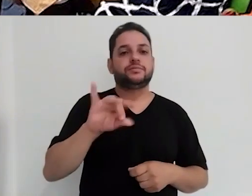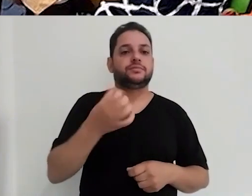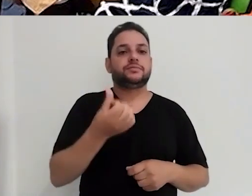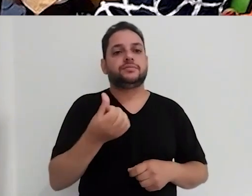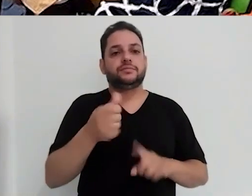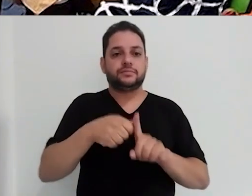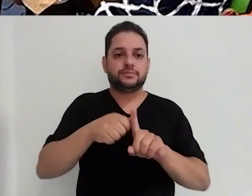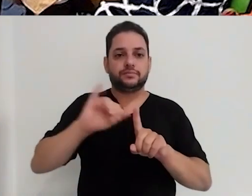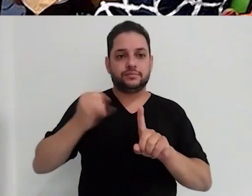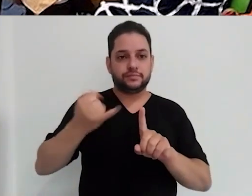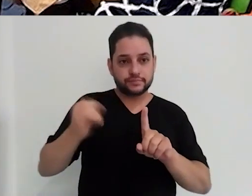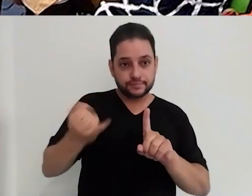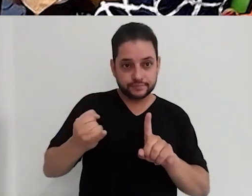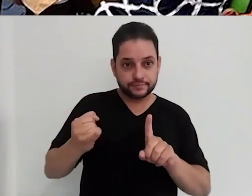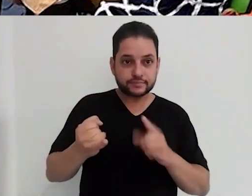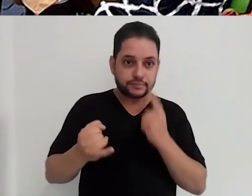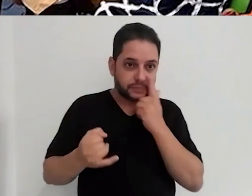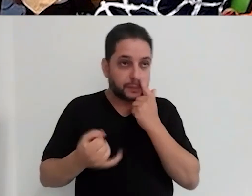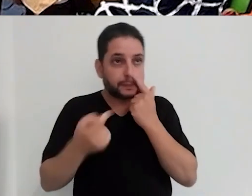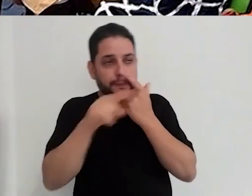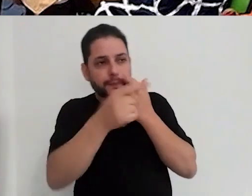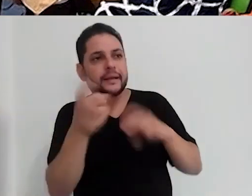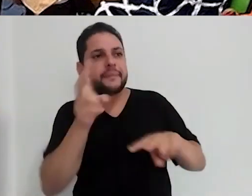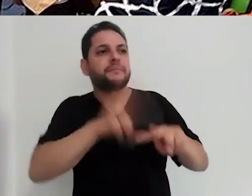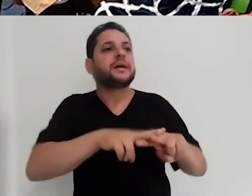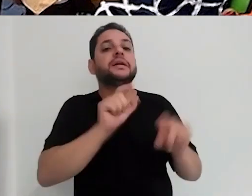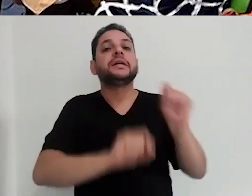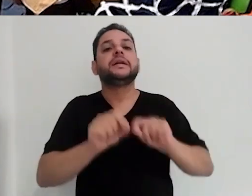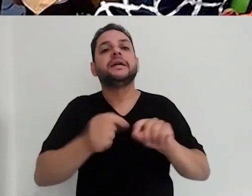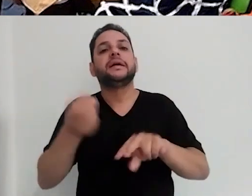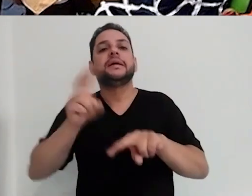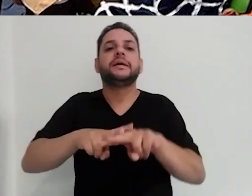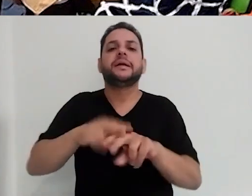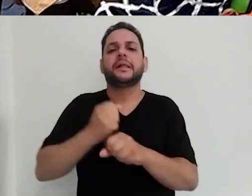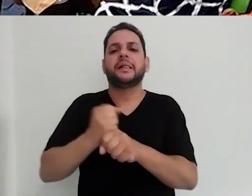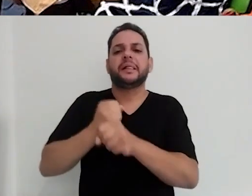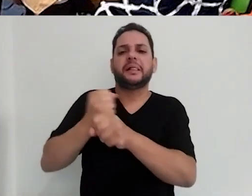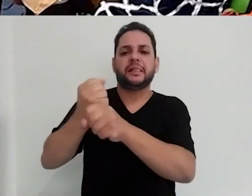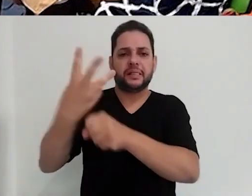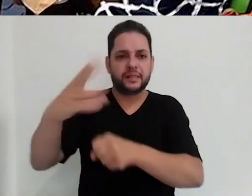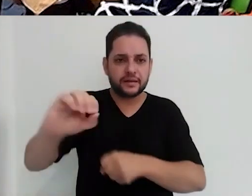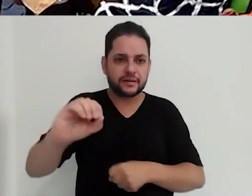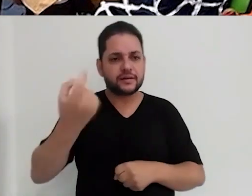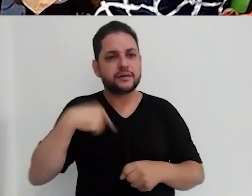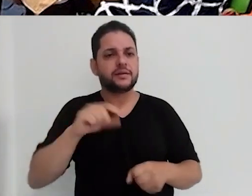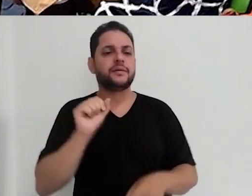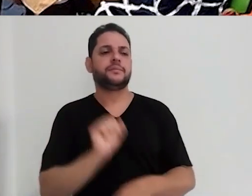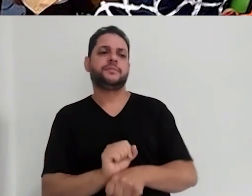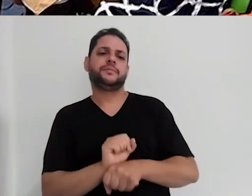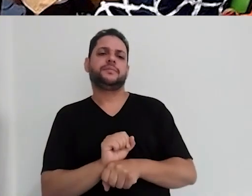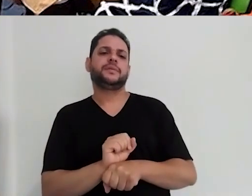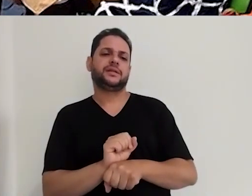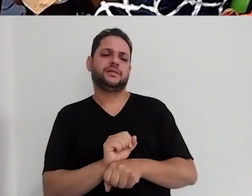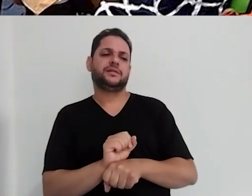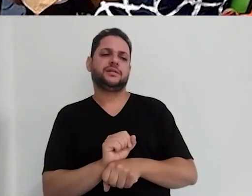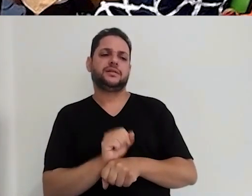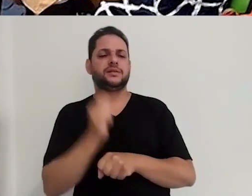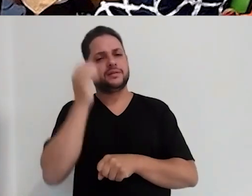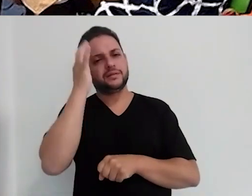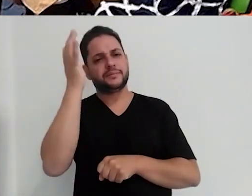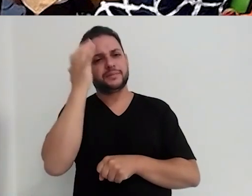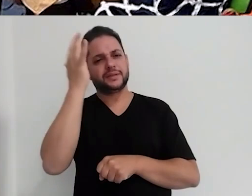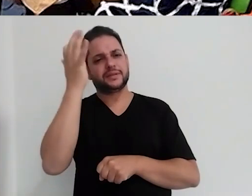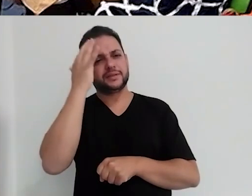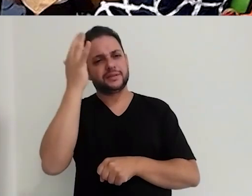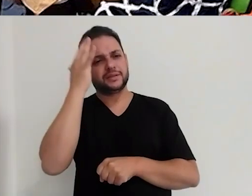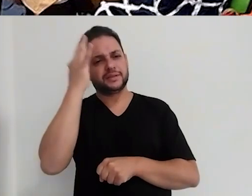sempre que sai essas coisas de quem vai para prisão preventiva, vai pegar 30 anos, vai não sei o quê, eu paro e digo, peraí, vamos ver, deixa eu pensar aqui com calma